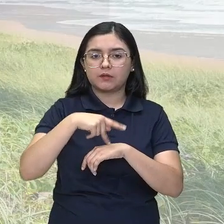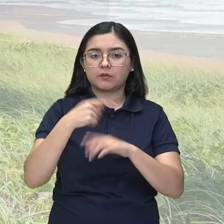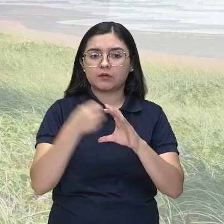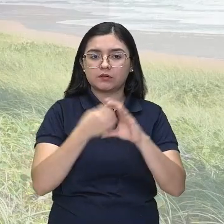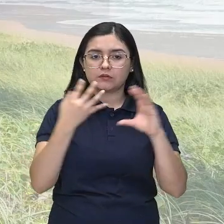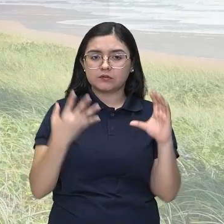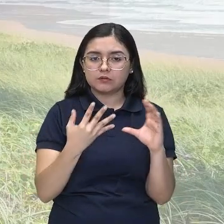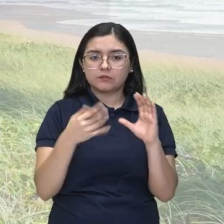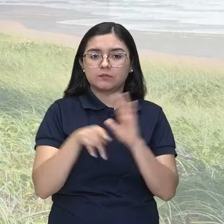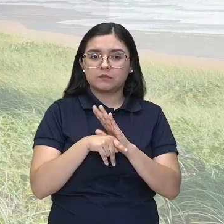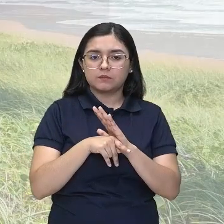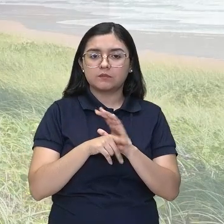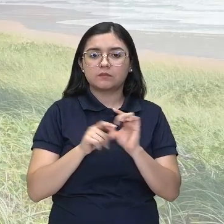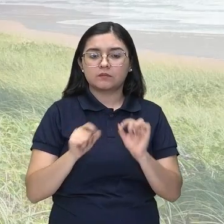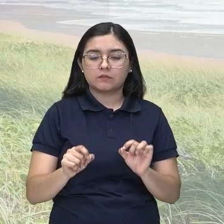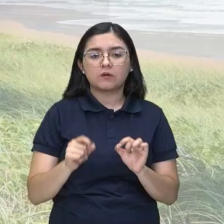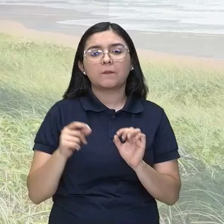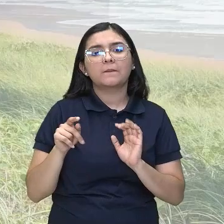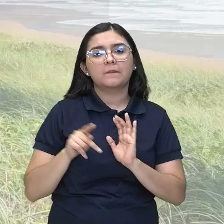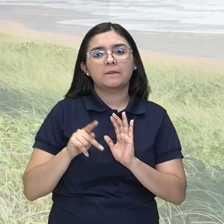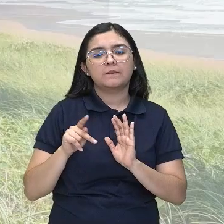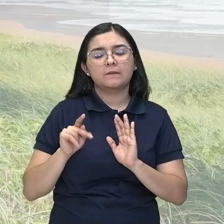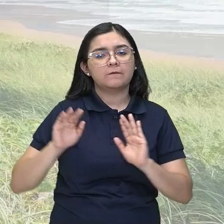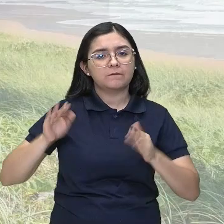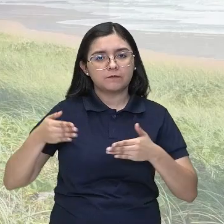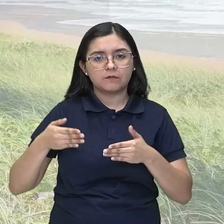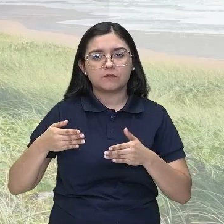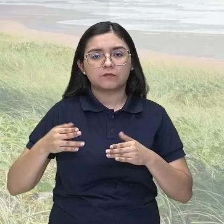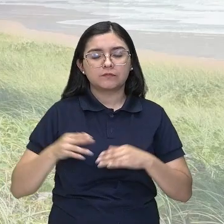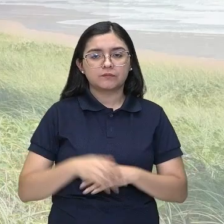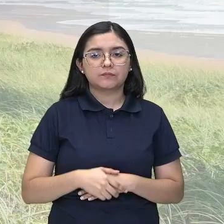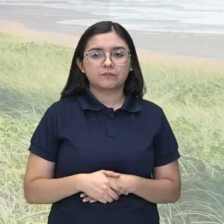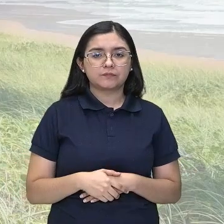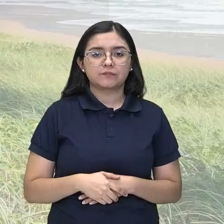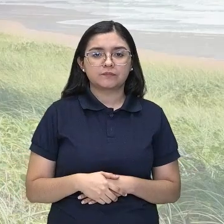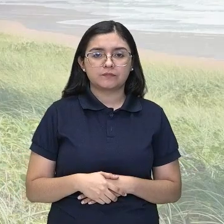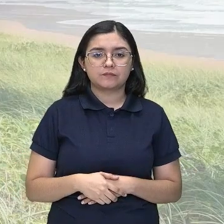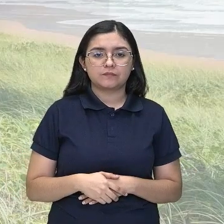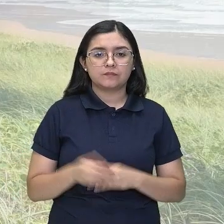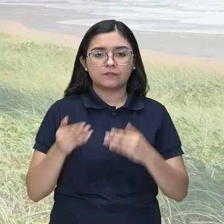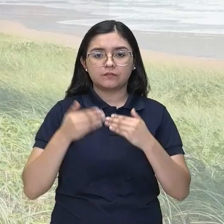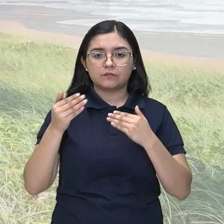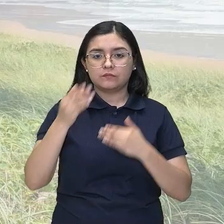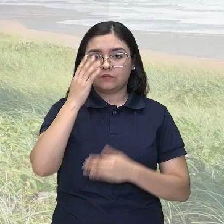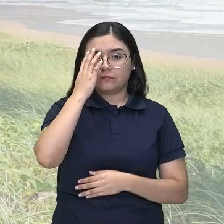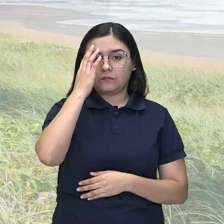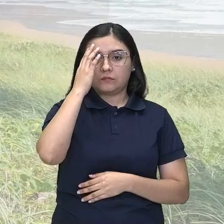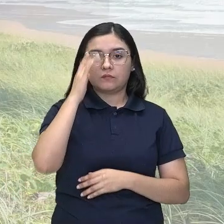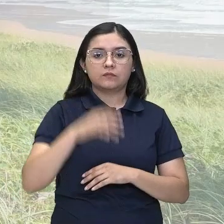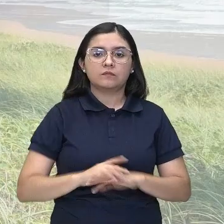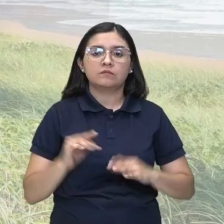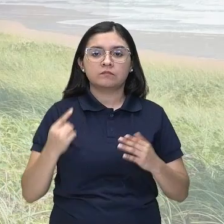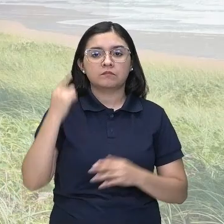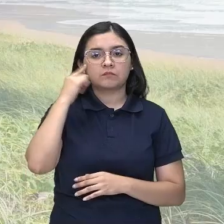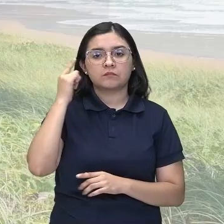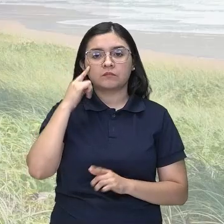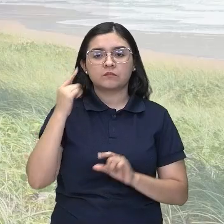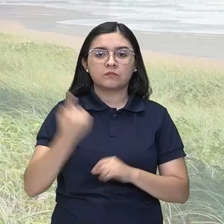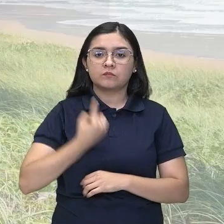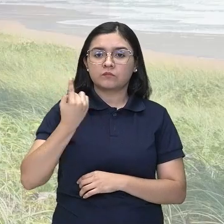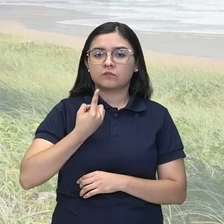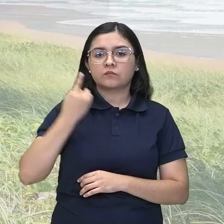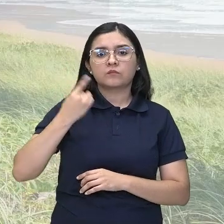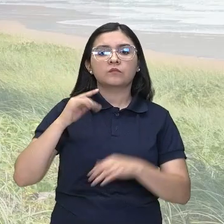características, com particularidades, tudo muito diverso, né? Continuando em cismar, sozinho à